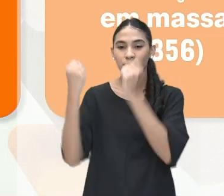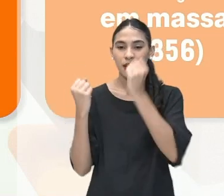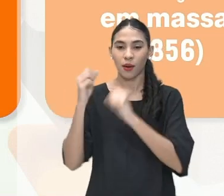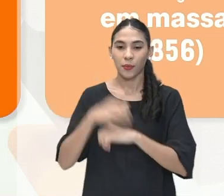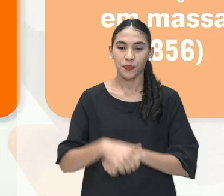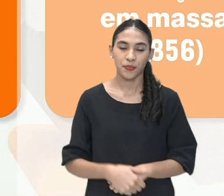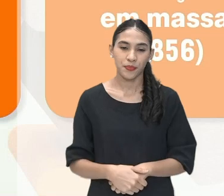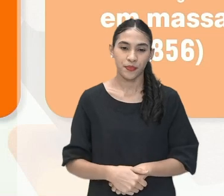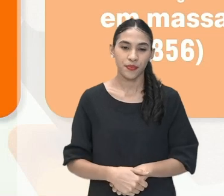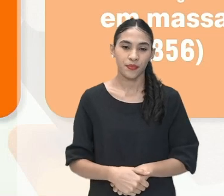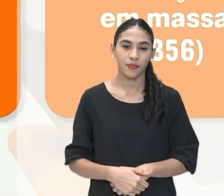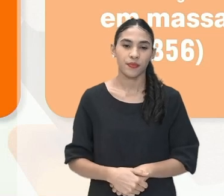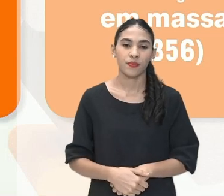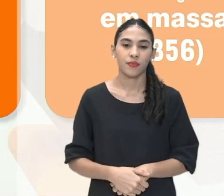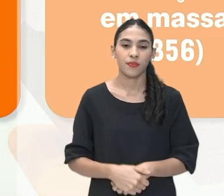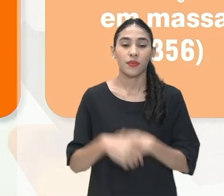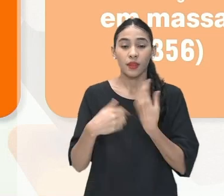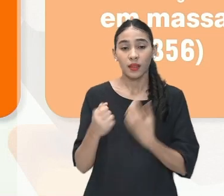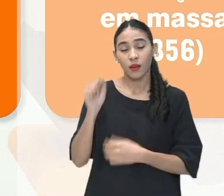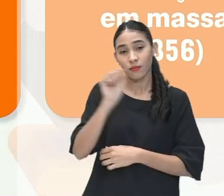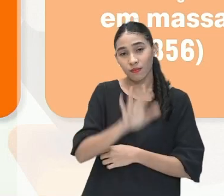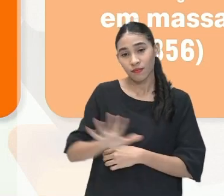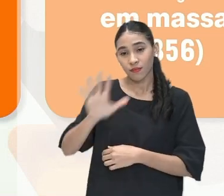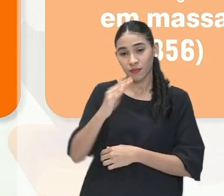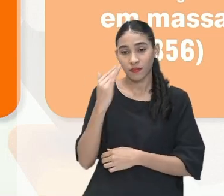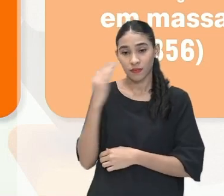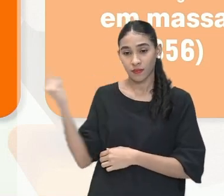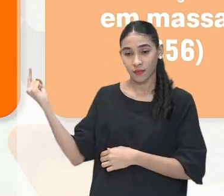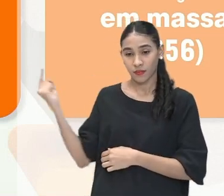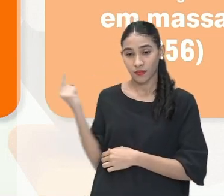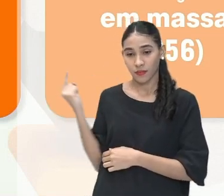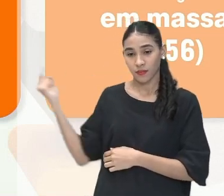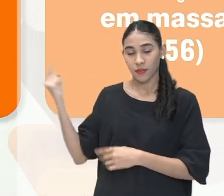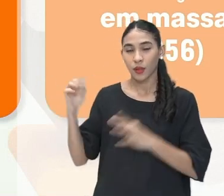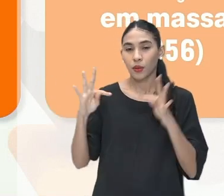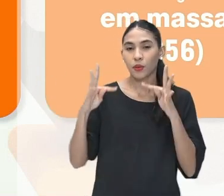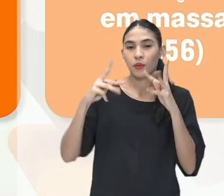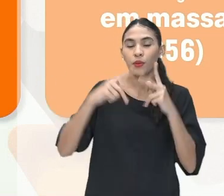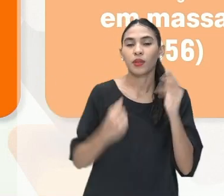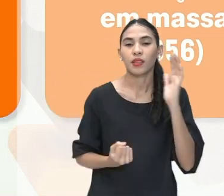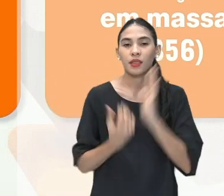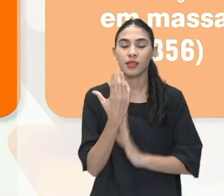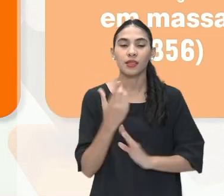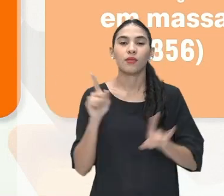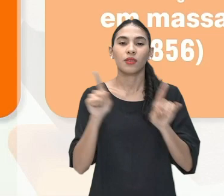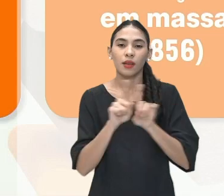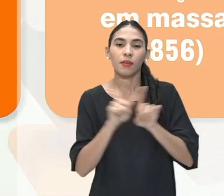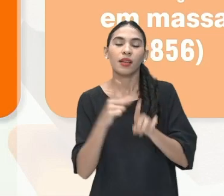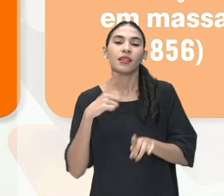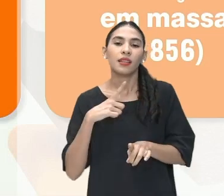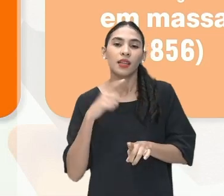certo? Além de todas essas máquinas, todos esses inventos que aconteceram, nós vamos ter também, vamos falar agora de